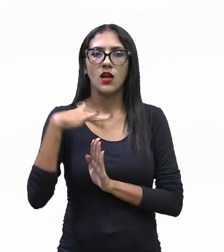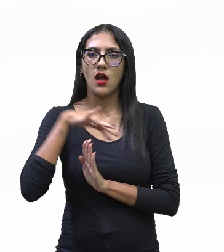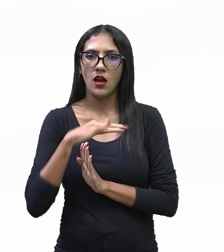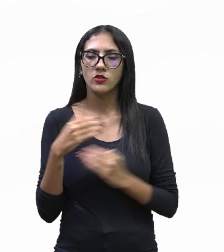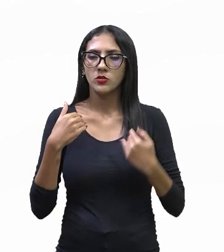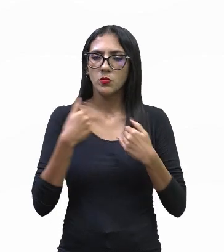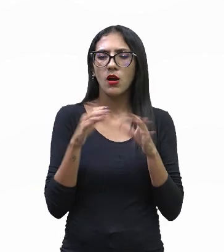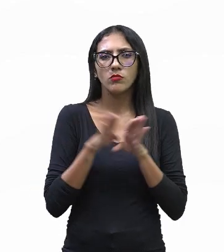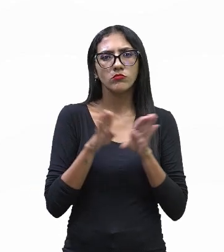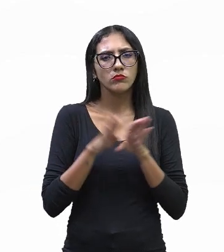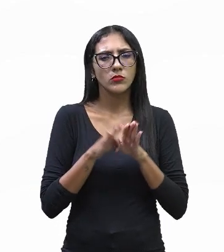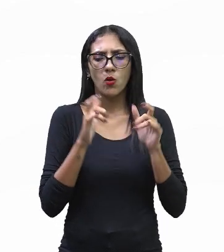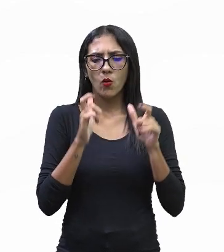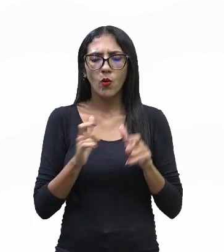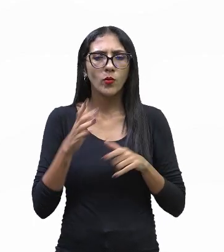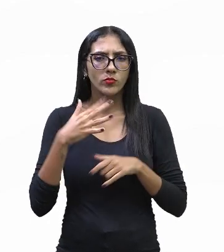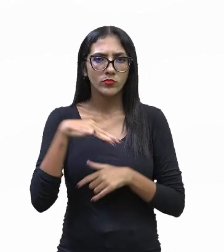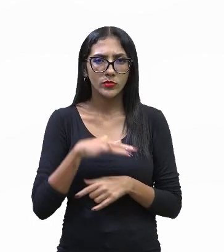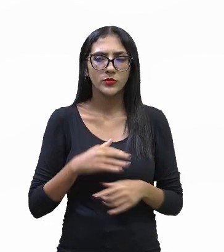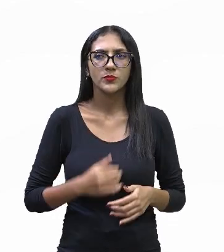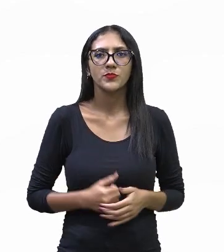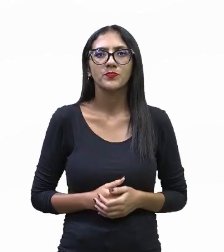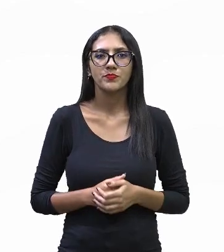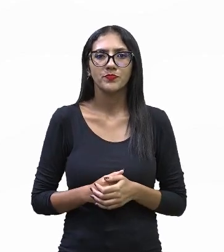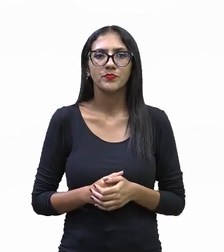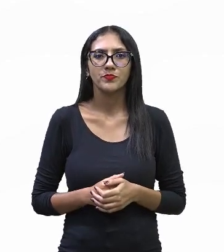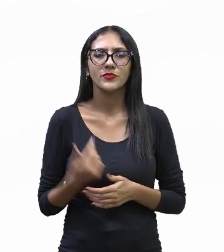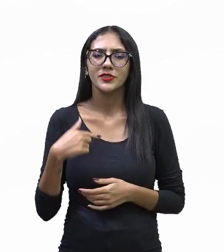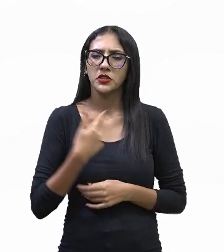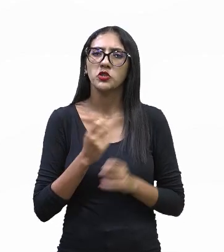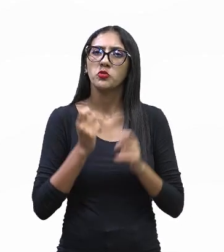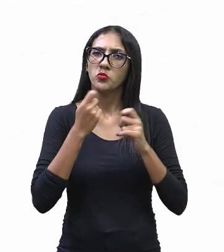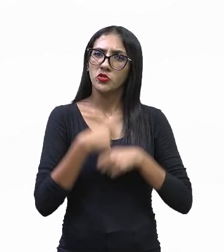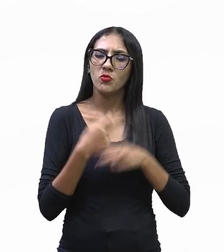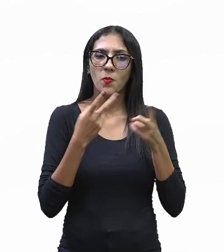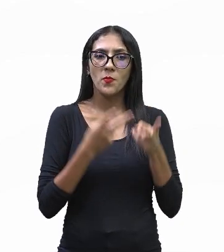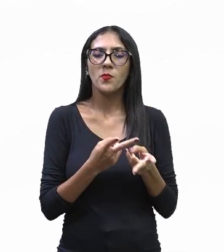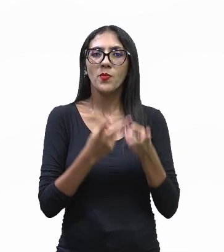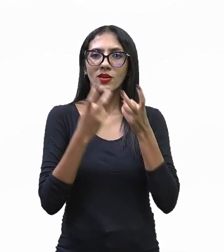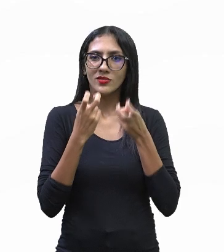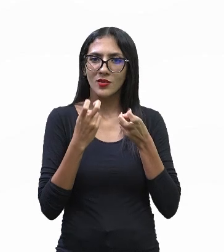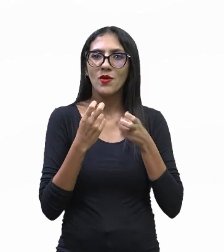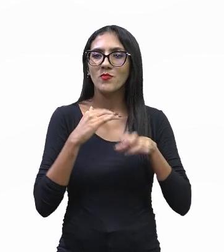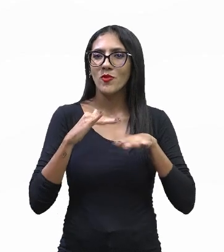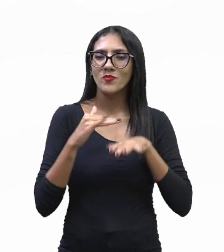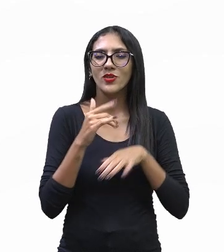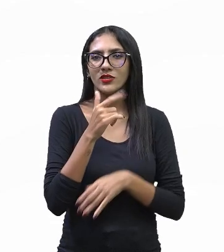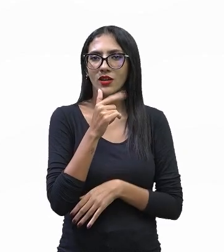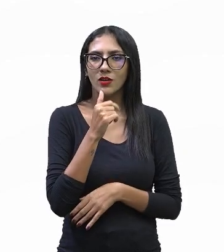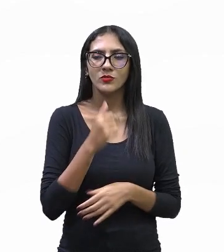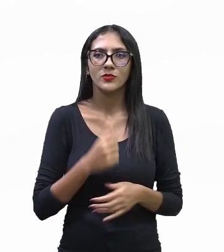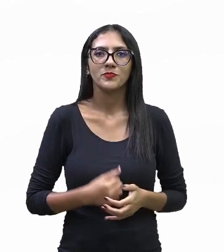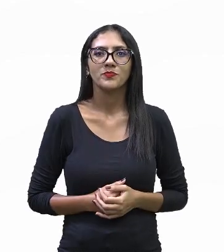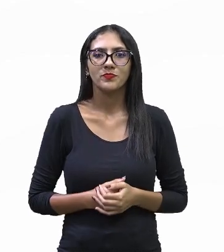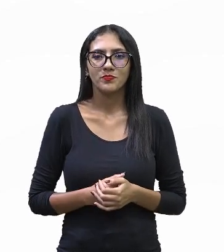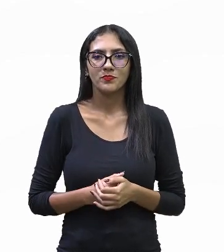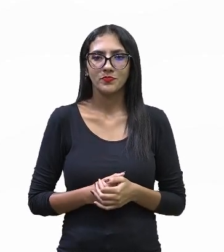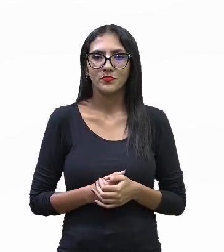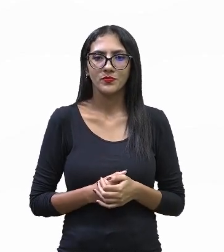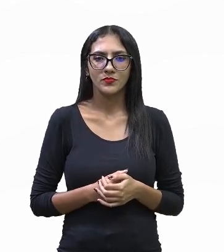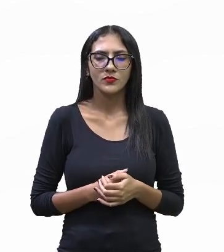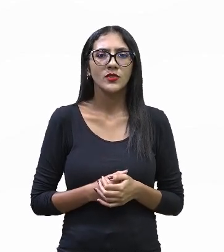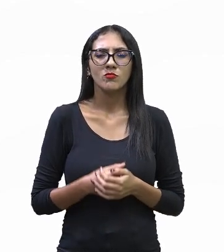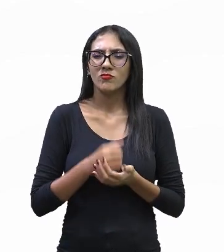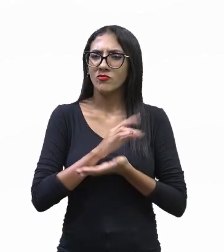no ambiente, né? Então, é o ciclo que a gente consegue observar a água nesse movimento. A água é encontrada em